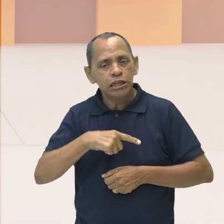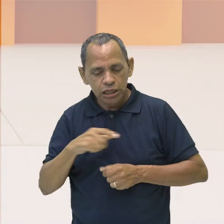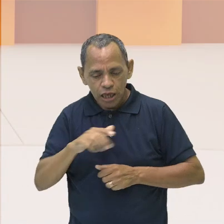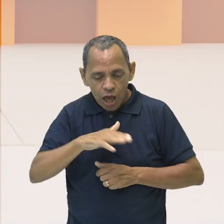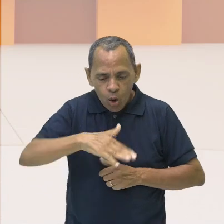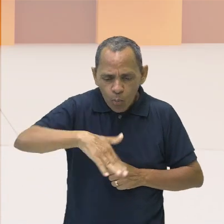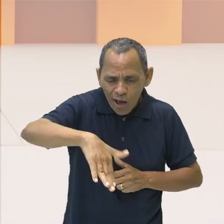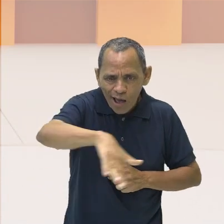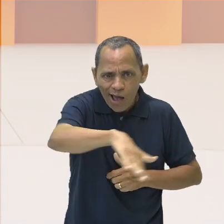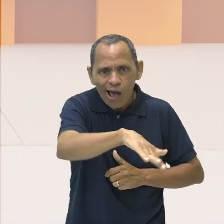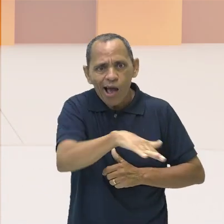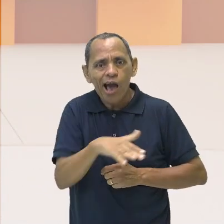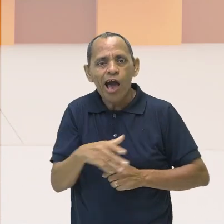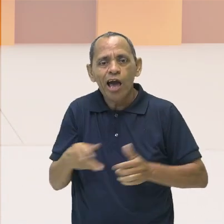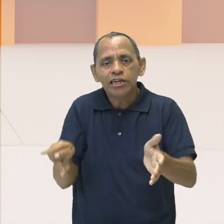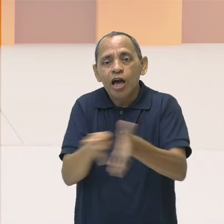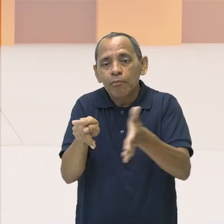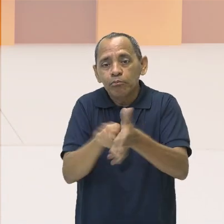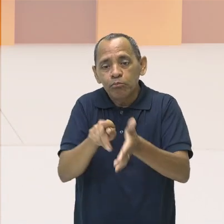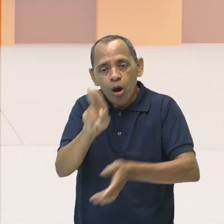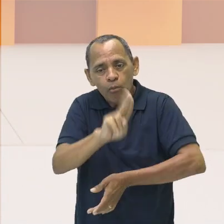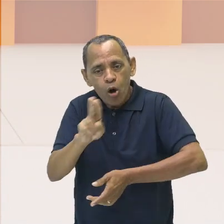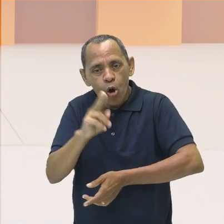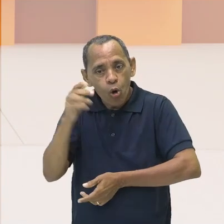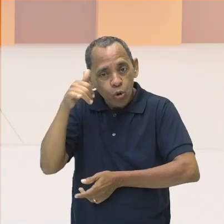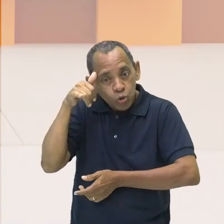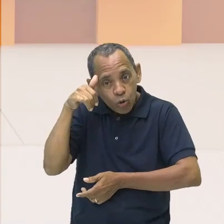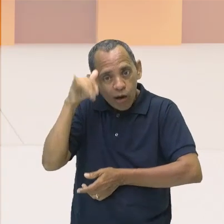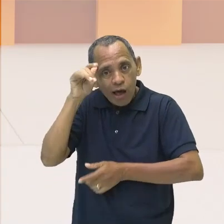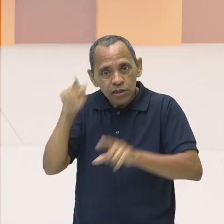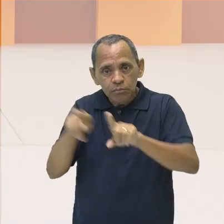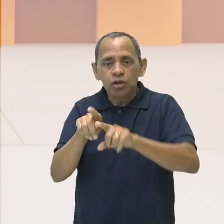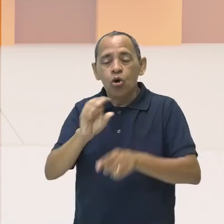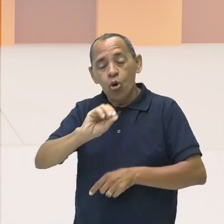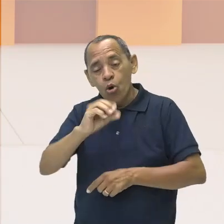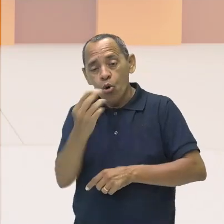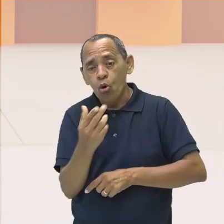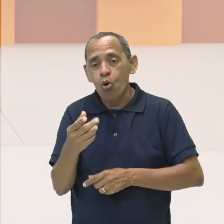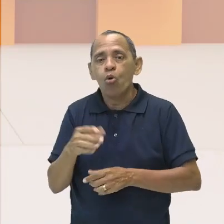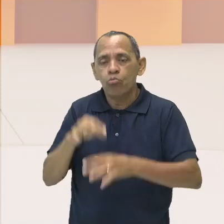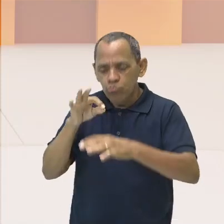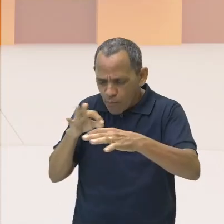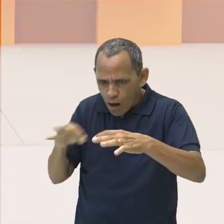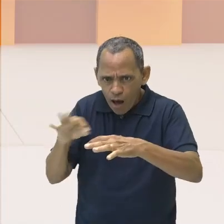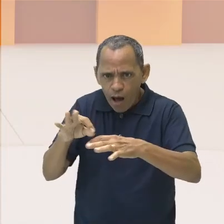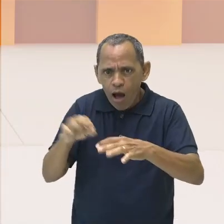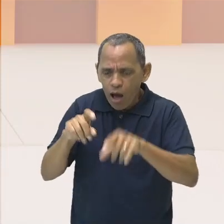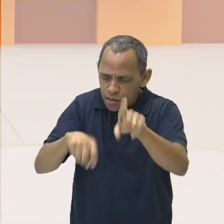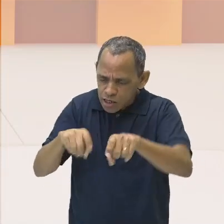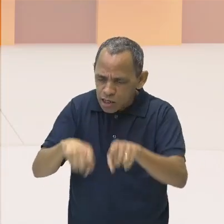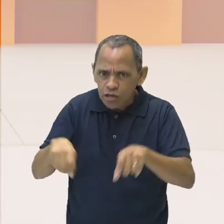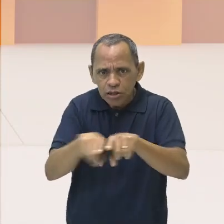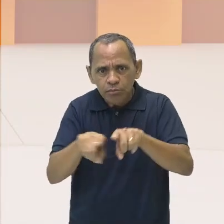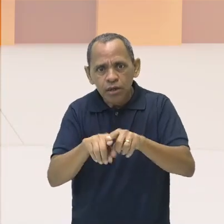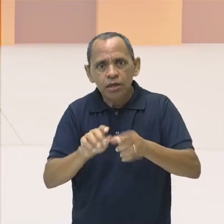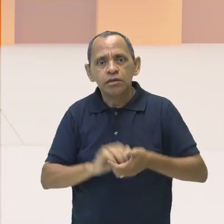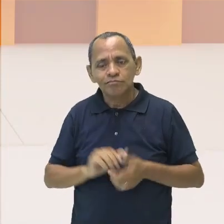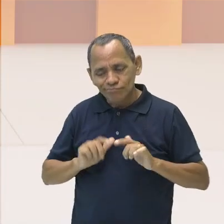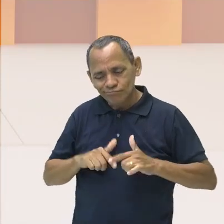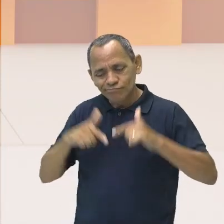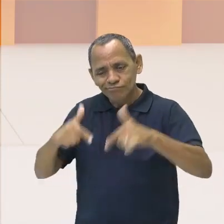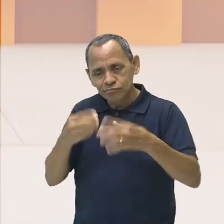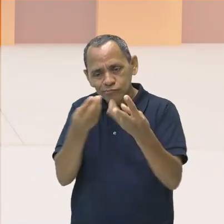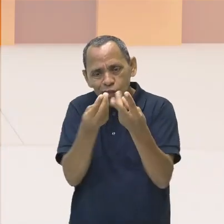pasto para o gado ou ainda para a produção agrícola. Então, todos esses elementos estão elencados à